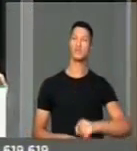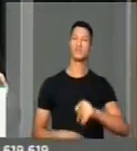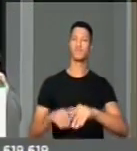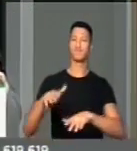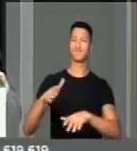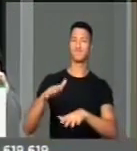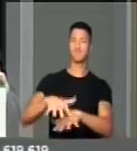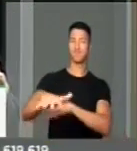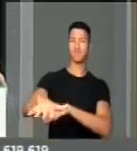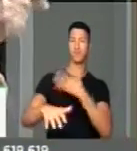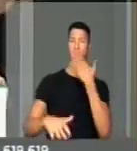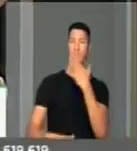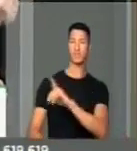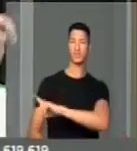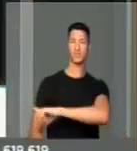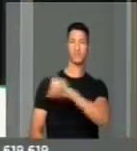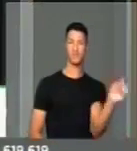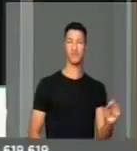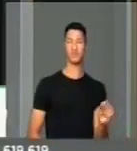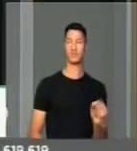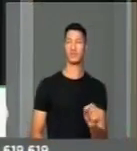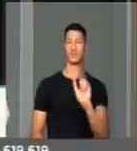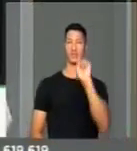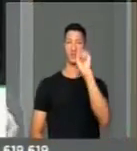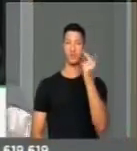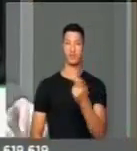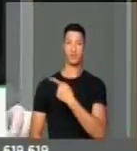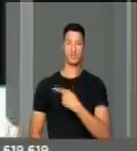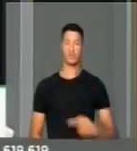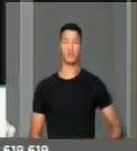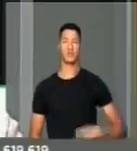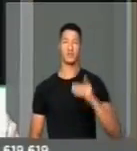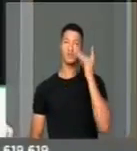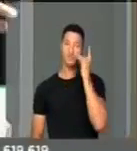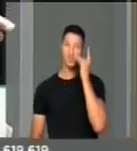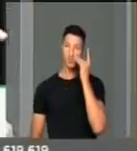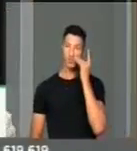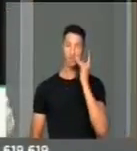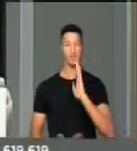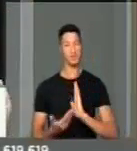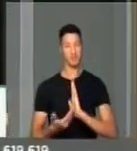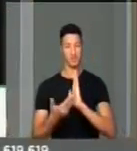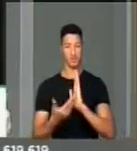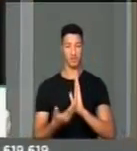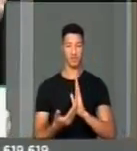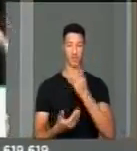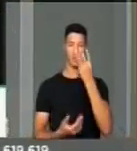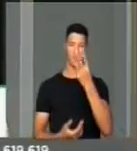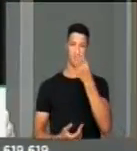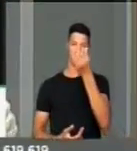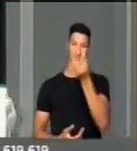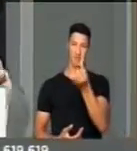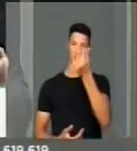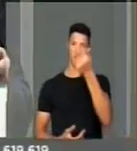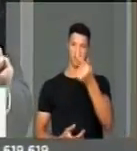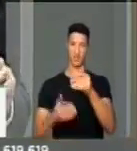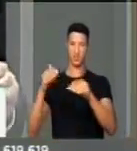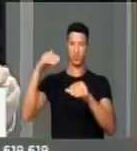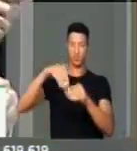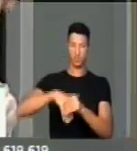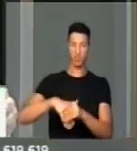ruas, pediu a saída da ex-presidenta Dilma, e essa casa, com 367